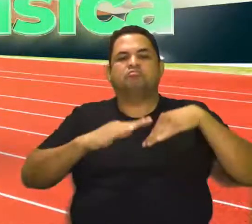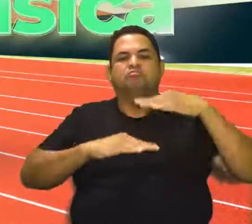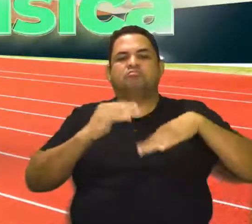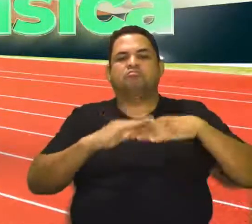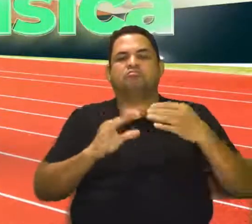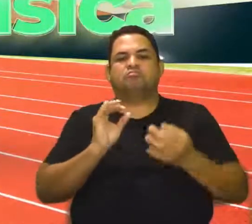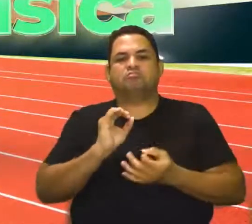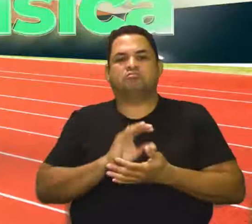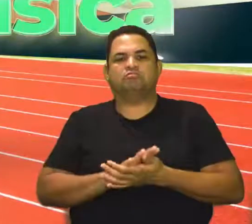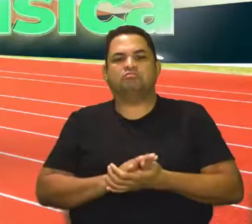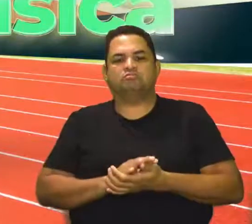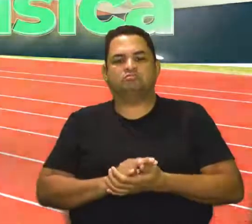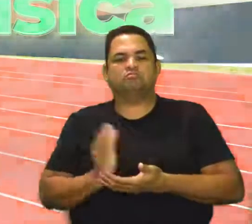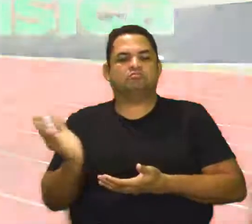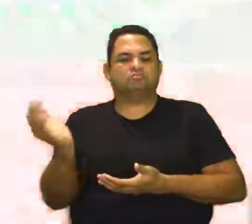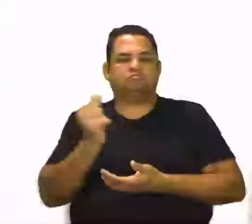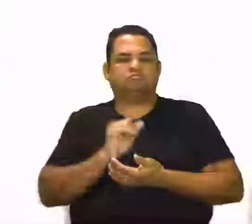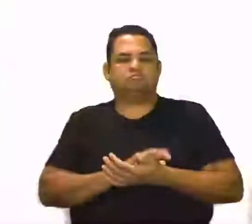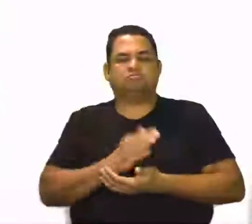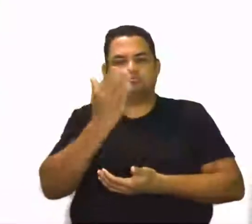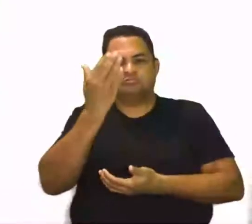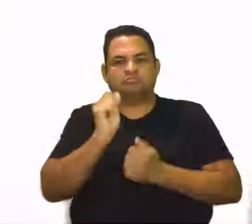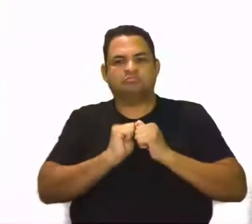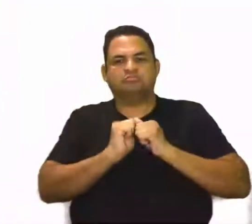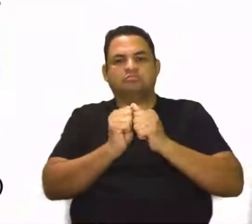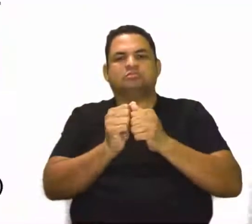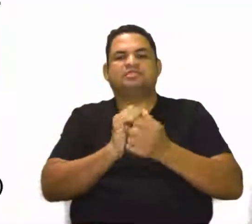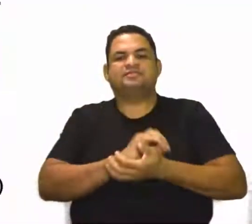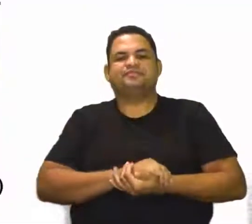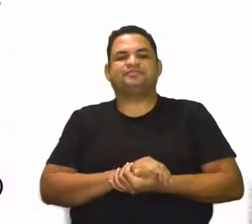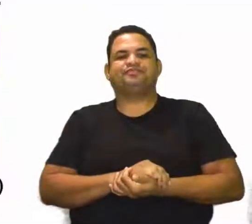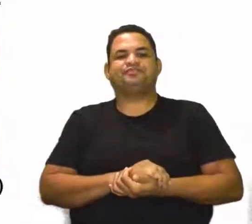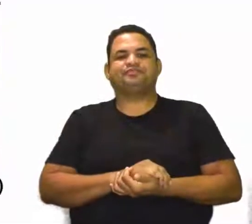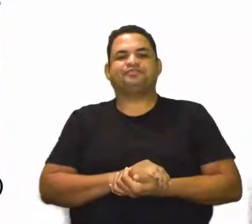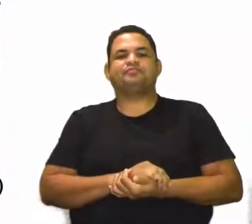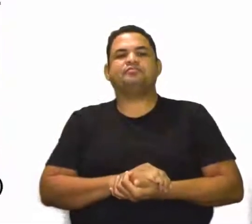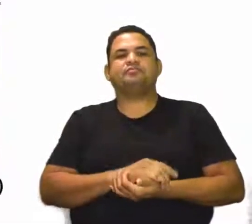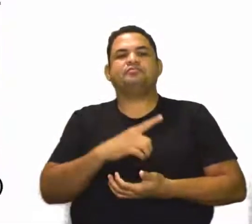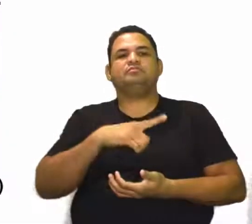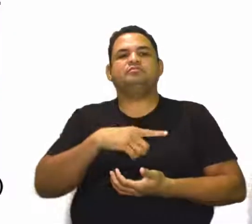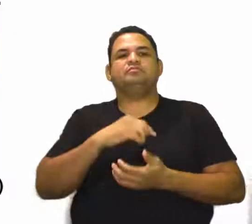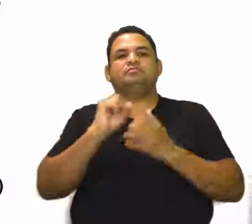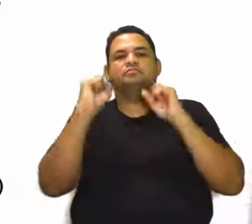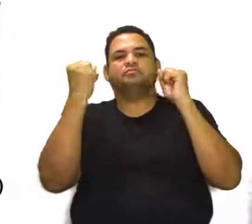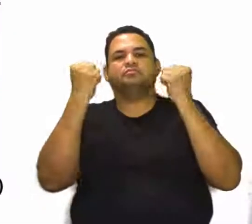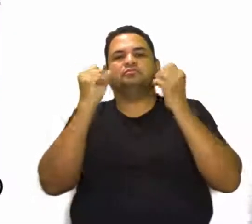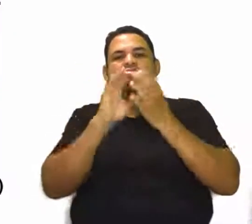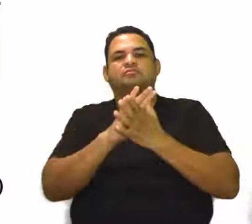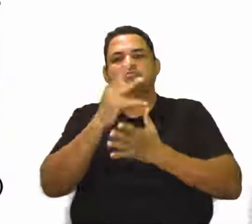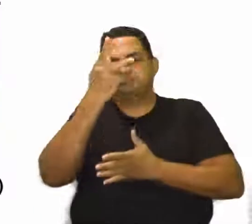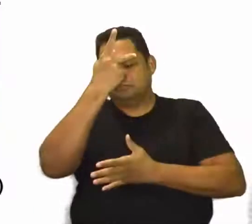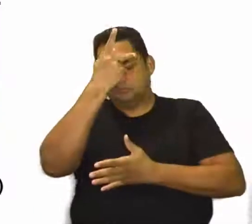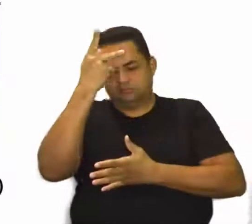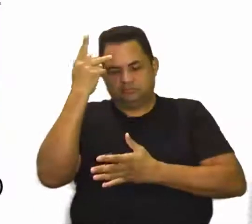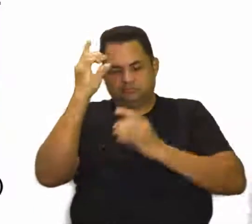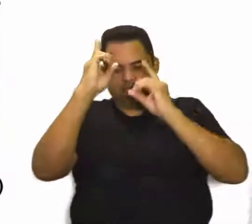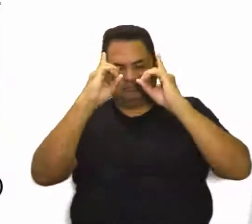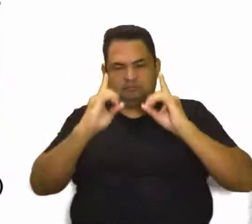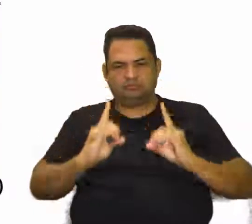profissional. Então vamos ver um pouquinho agora sobre isso? Acompanha comigo. Então nós temos aqui atividades para a pessoa